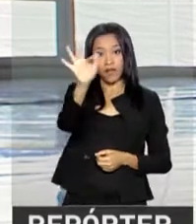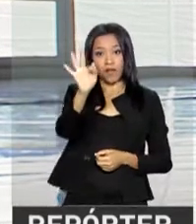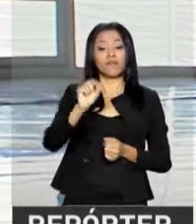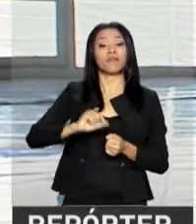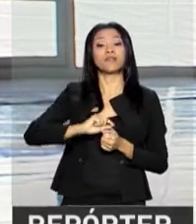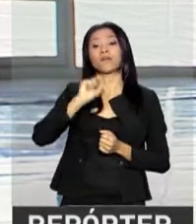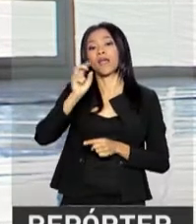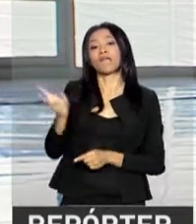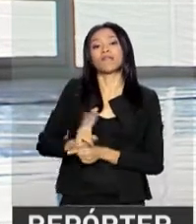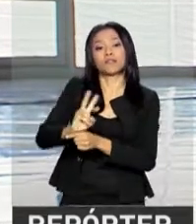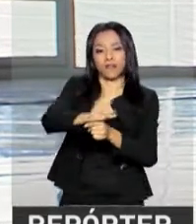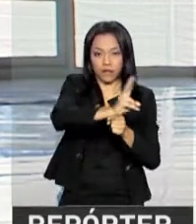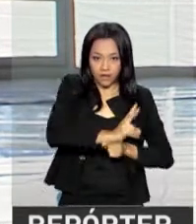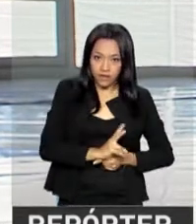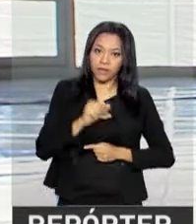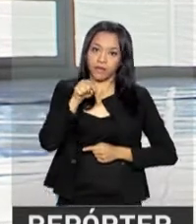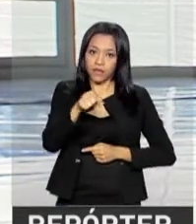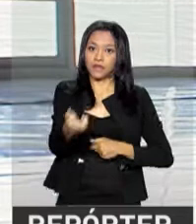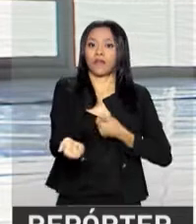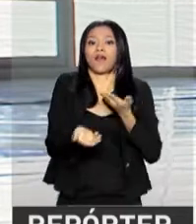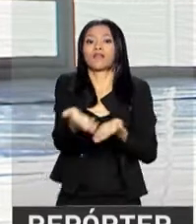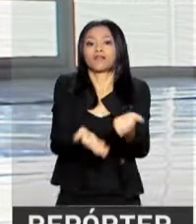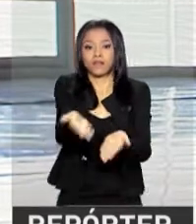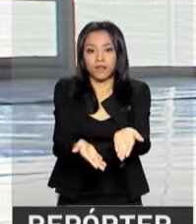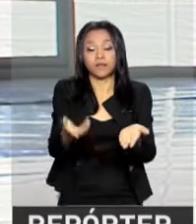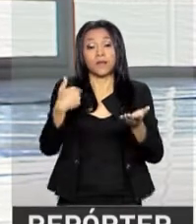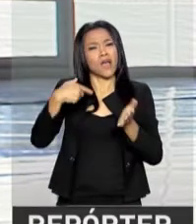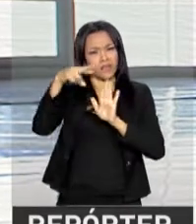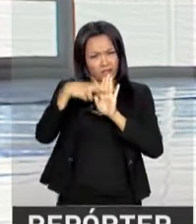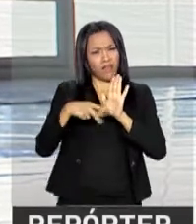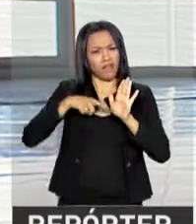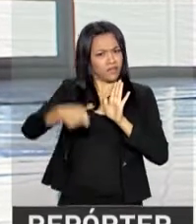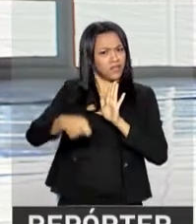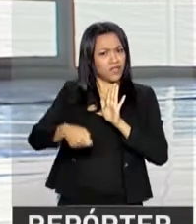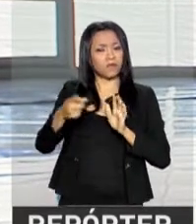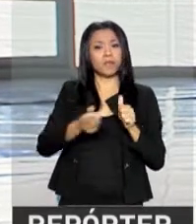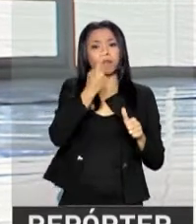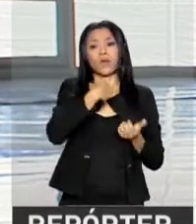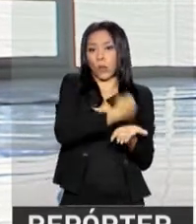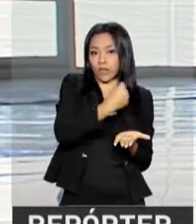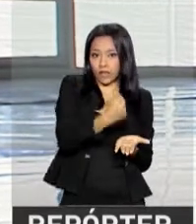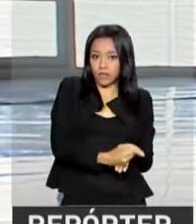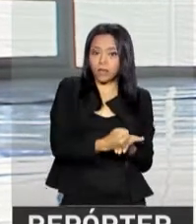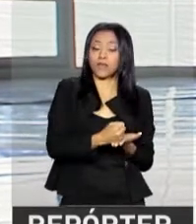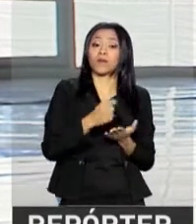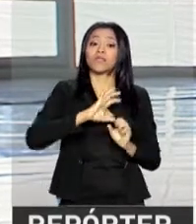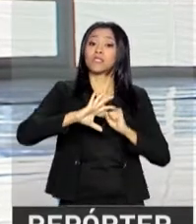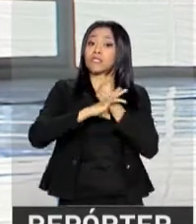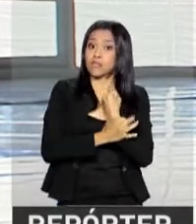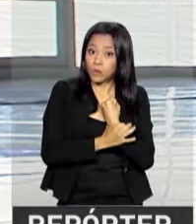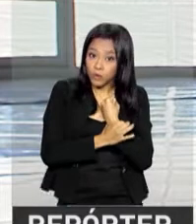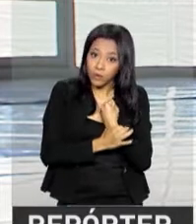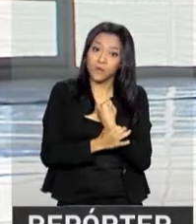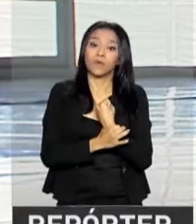desse tipo de serviço entre as exigências está a contratação de seguro de acidentes pessoais